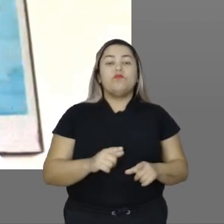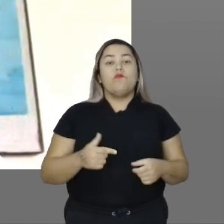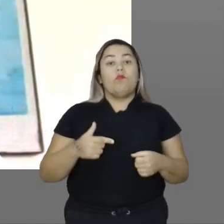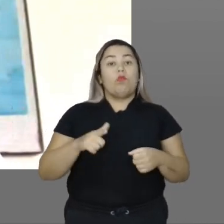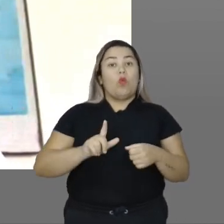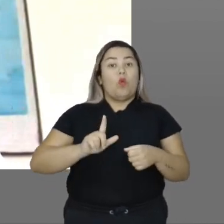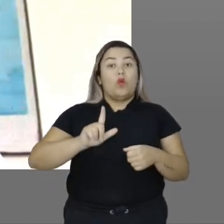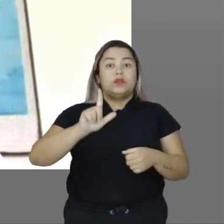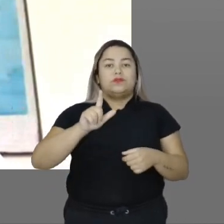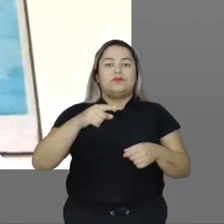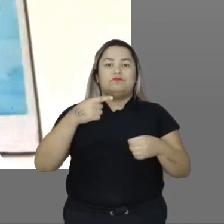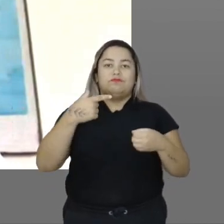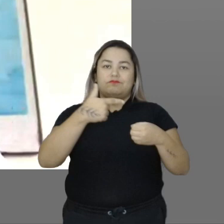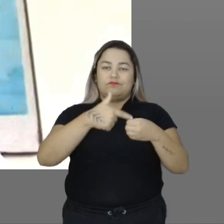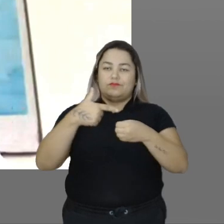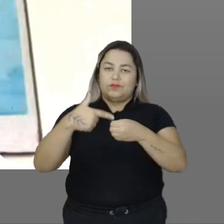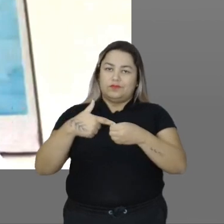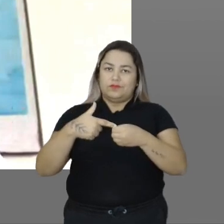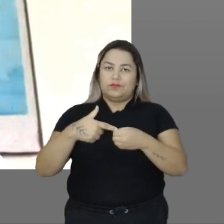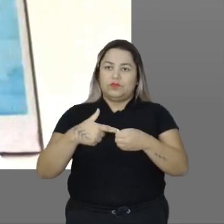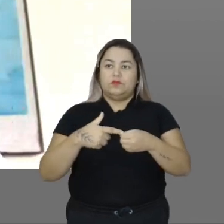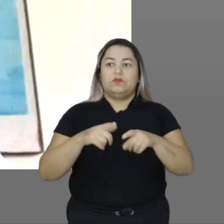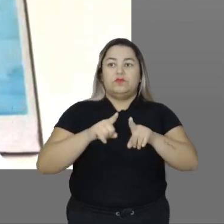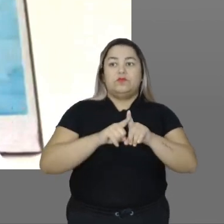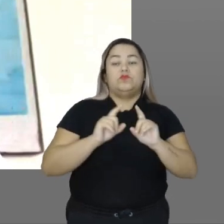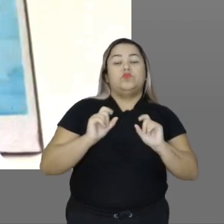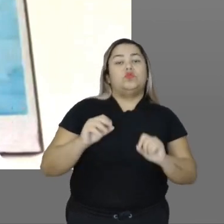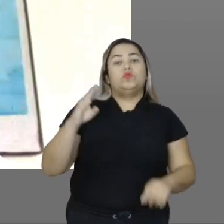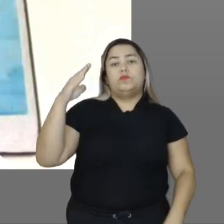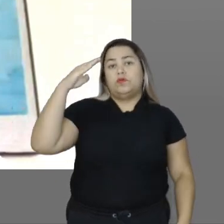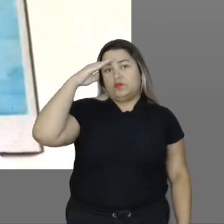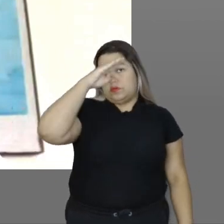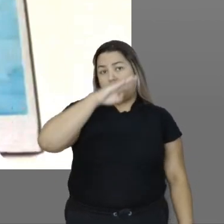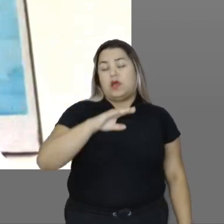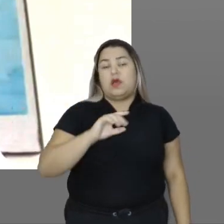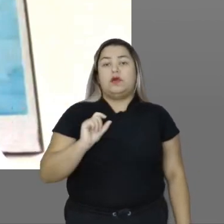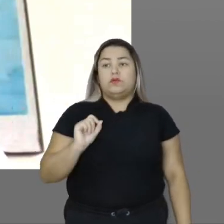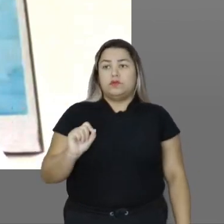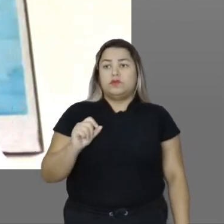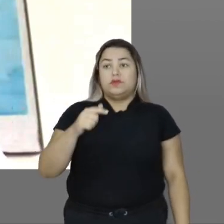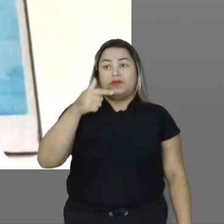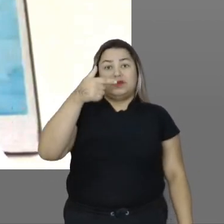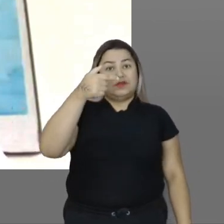gasolina chegou a custar, durante o governo de Bolsonaro, R$